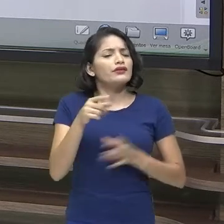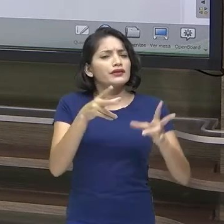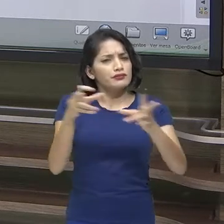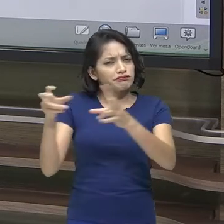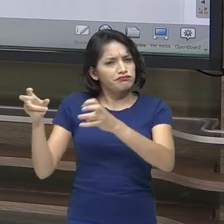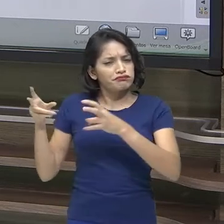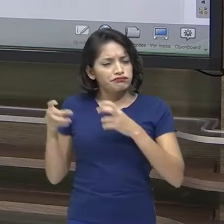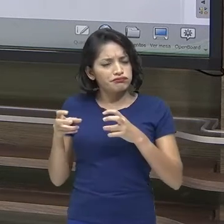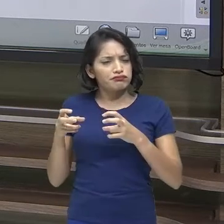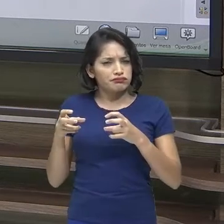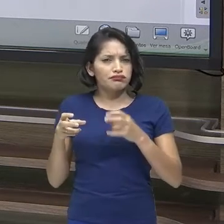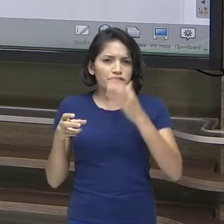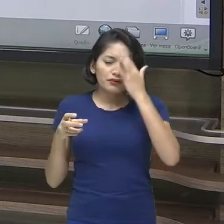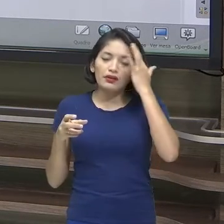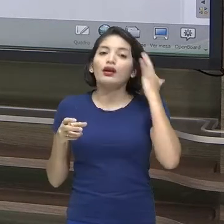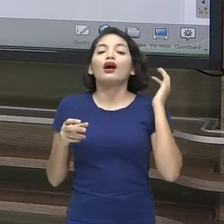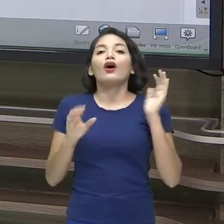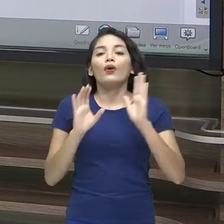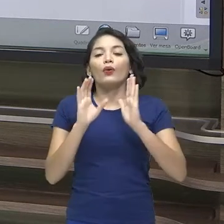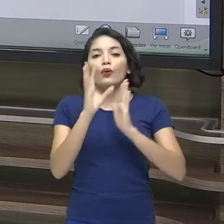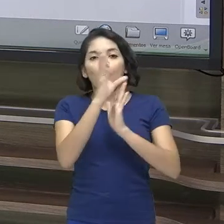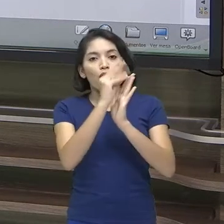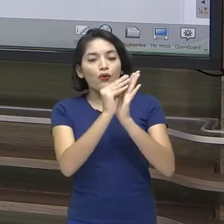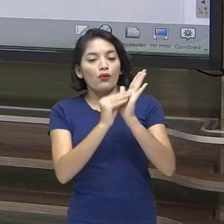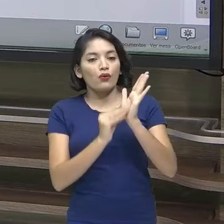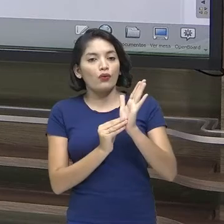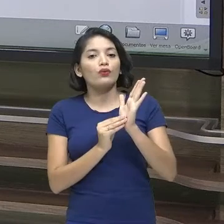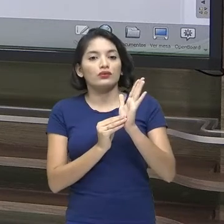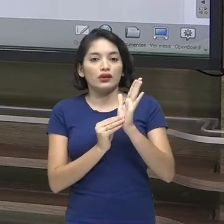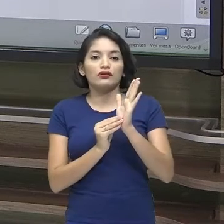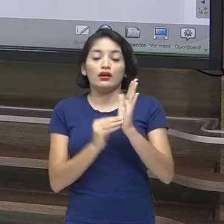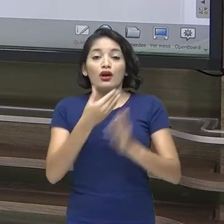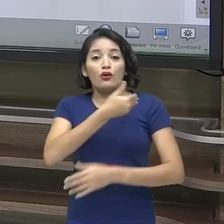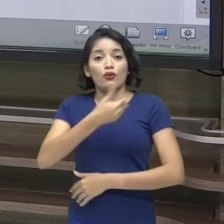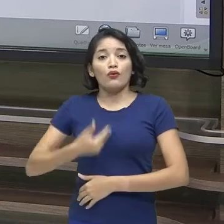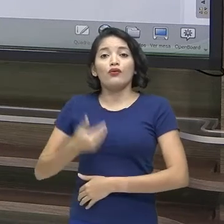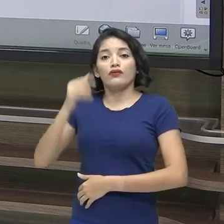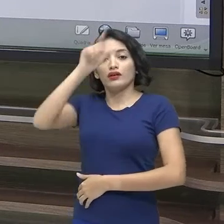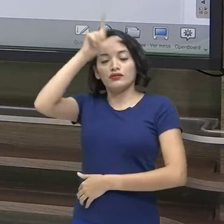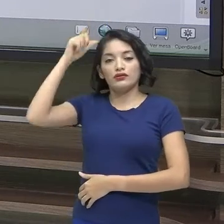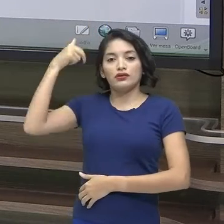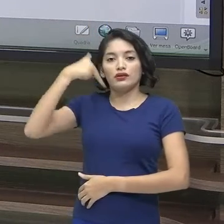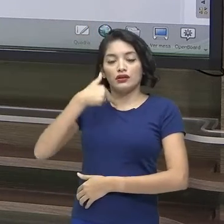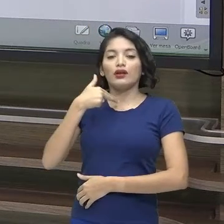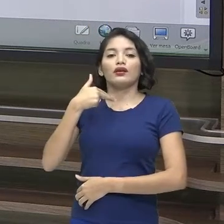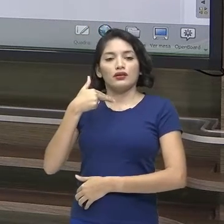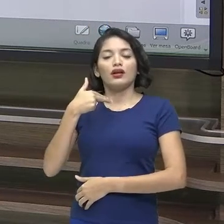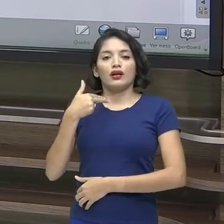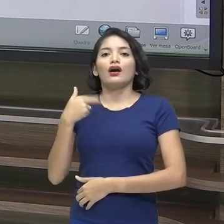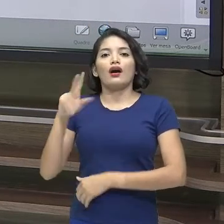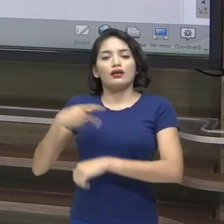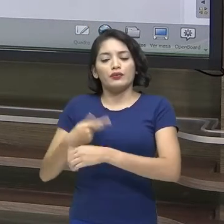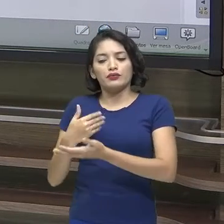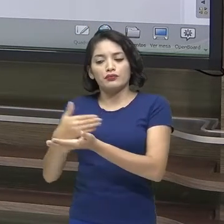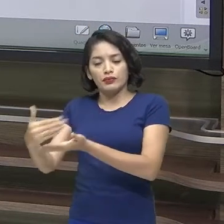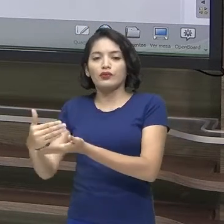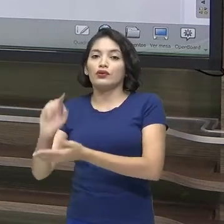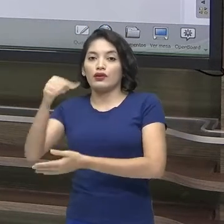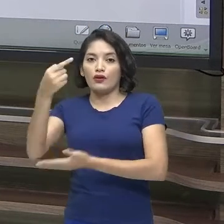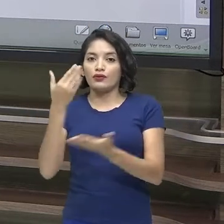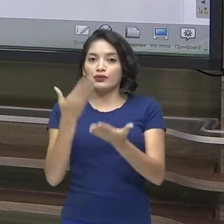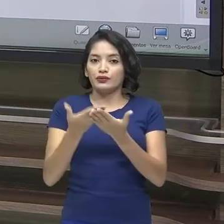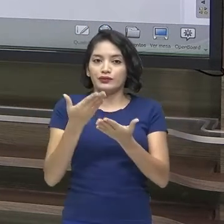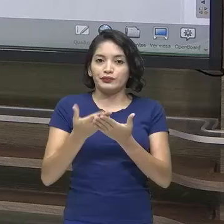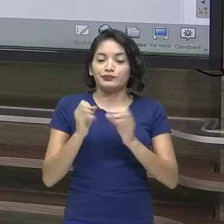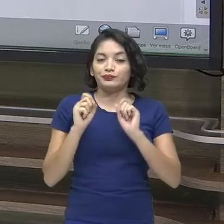ver, esse conteúdo ele é ali, esse governo de Lenin, e nós vamos iniciar praticamente o governo de Stalin, que vai ficar para a próxima, como eu já